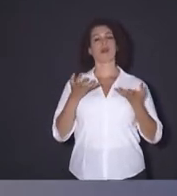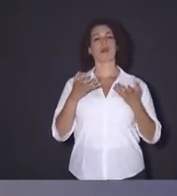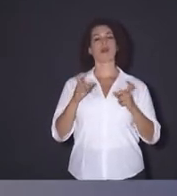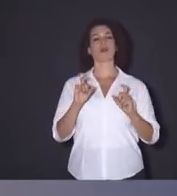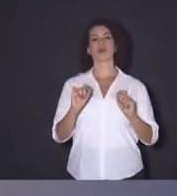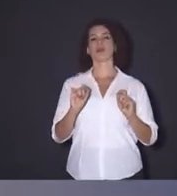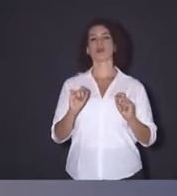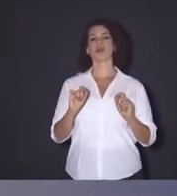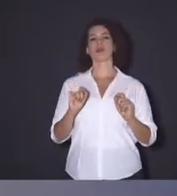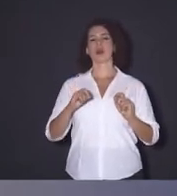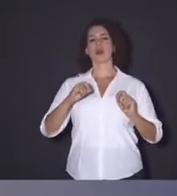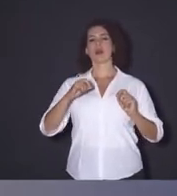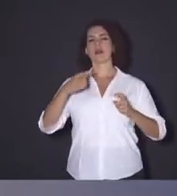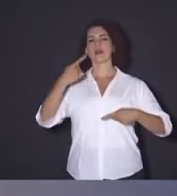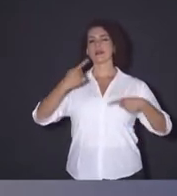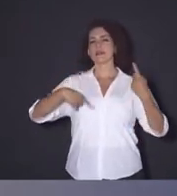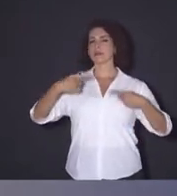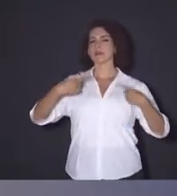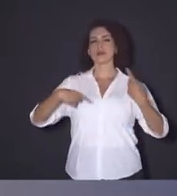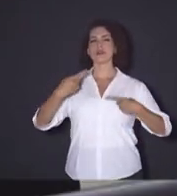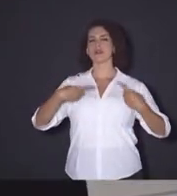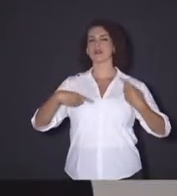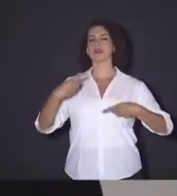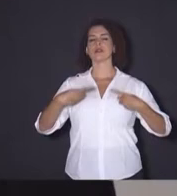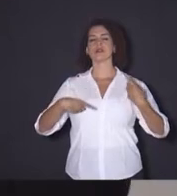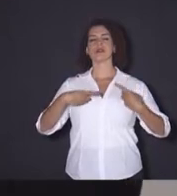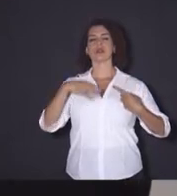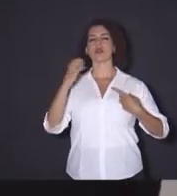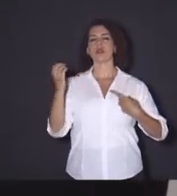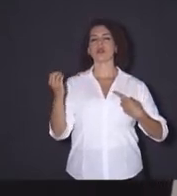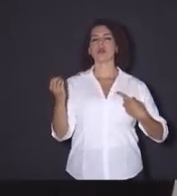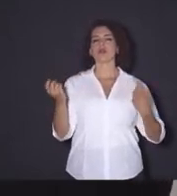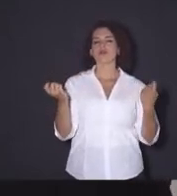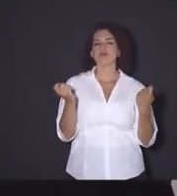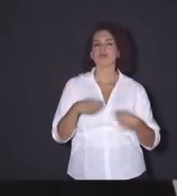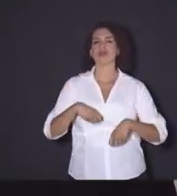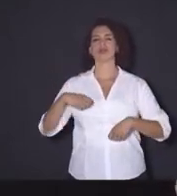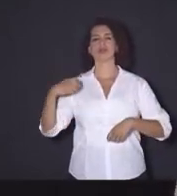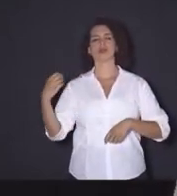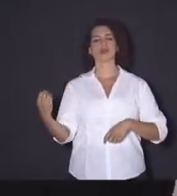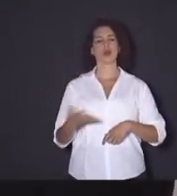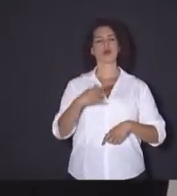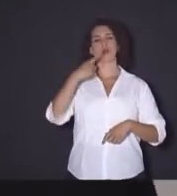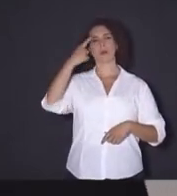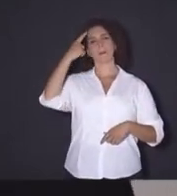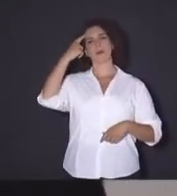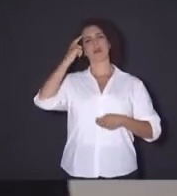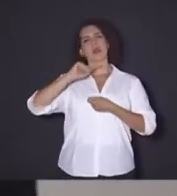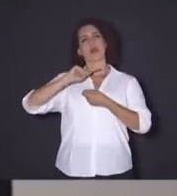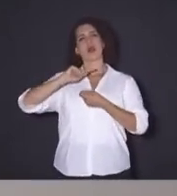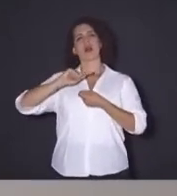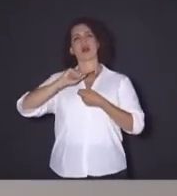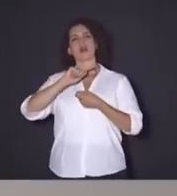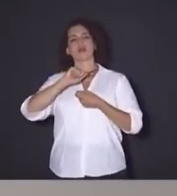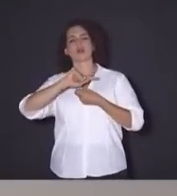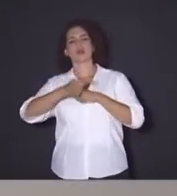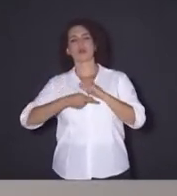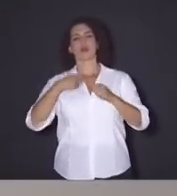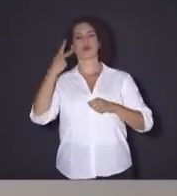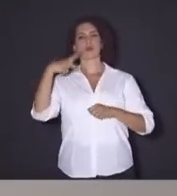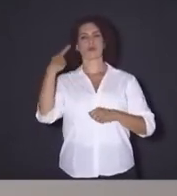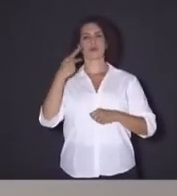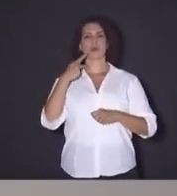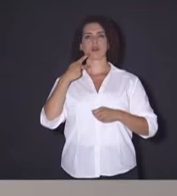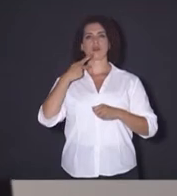em debate essas novas possibilidades de se pensar a geopolítica internacional. Ou seja,